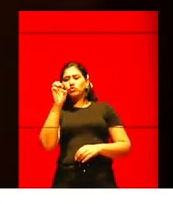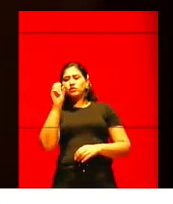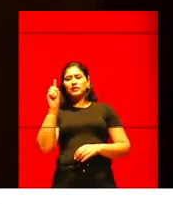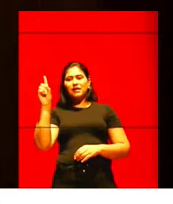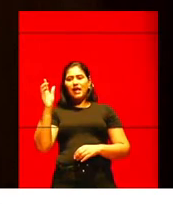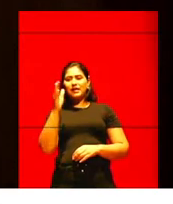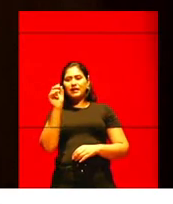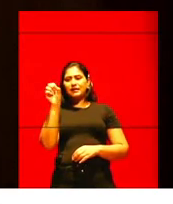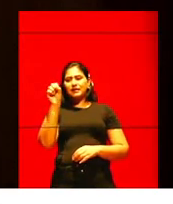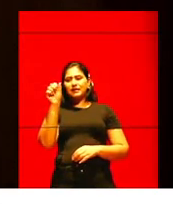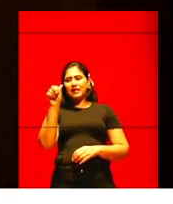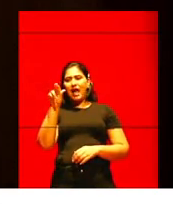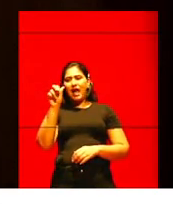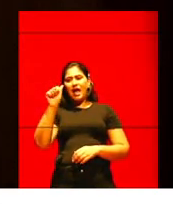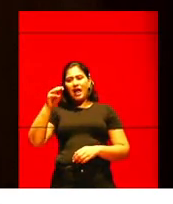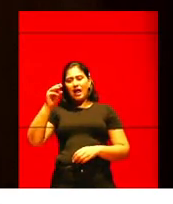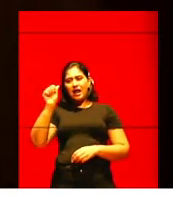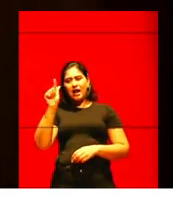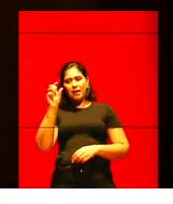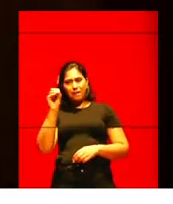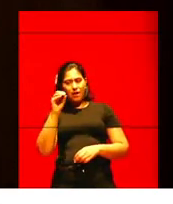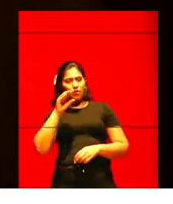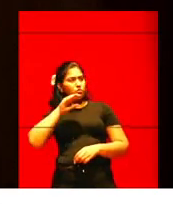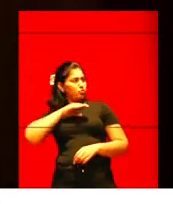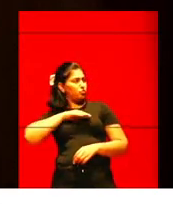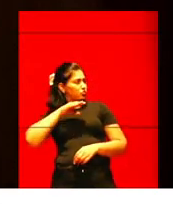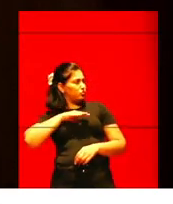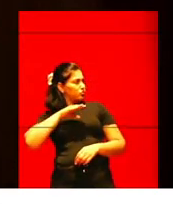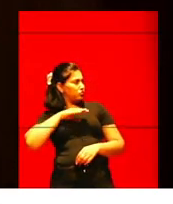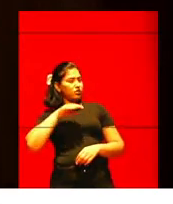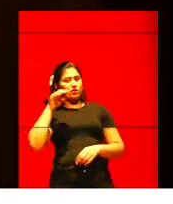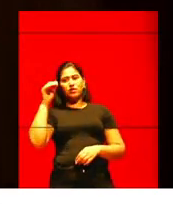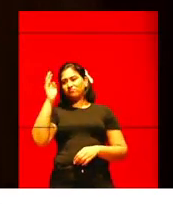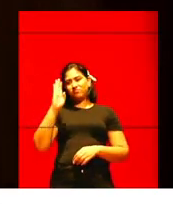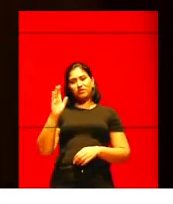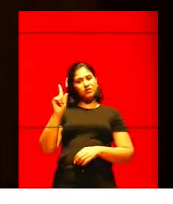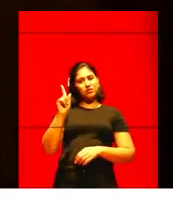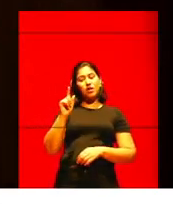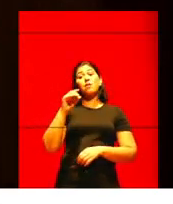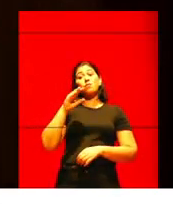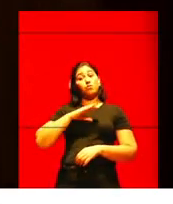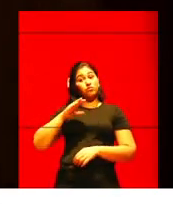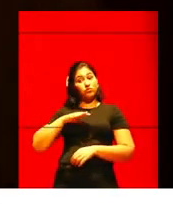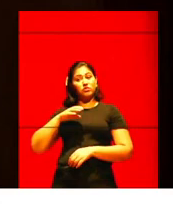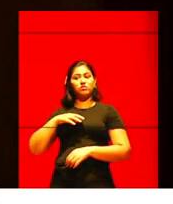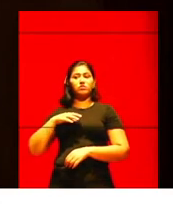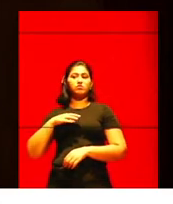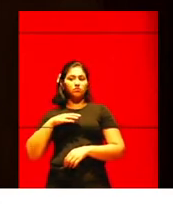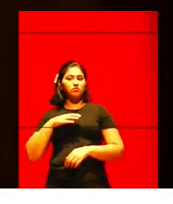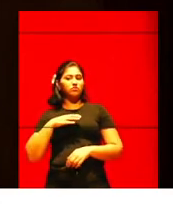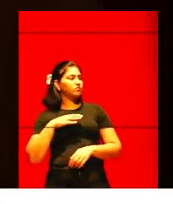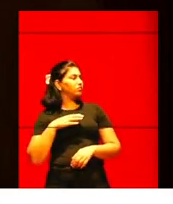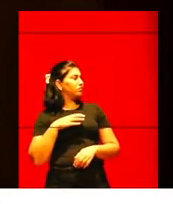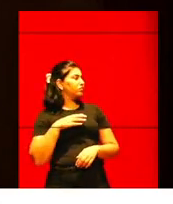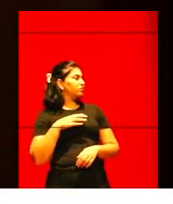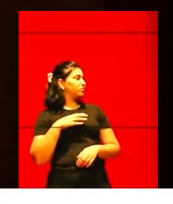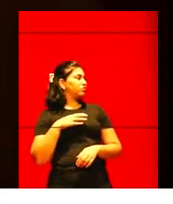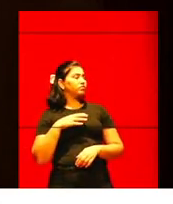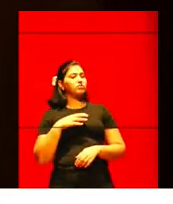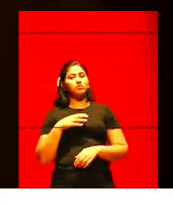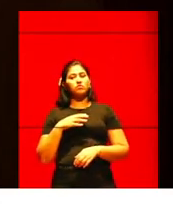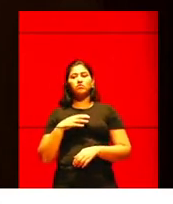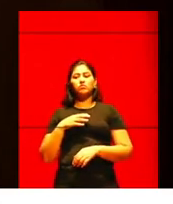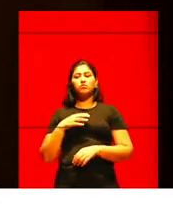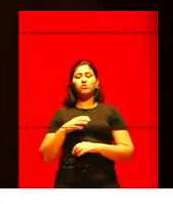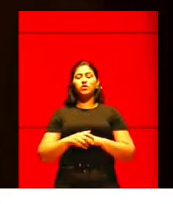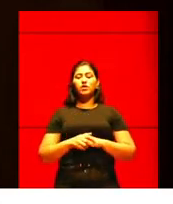Saramago é brasileiro ou português? Português, não é brasileiro. A obra principal dele pra gente são duas, na verdade, né?